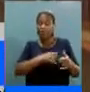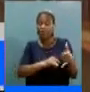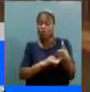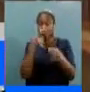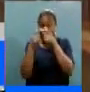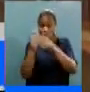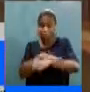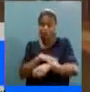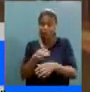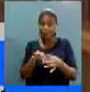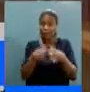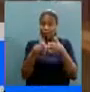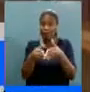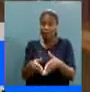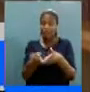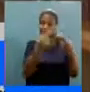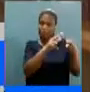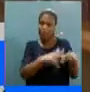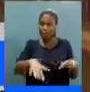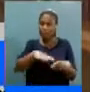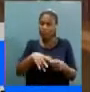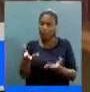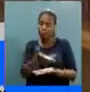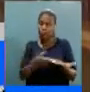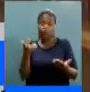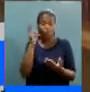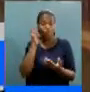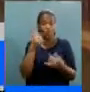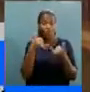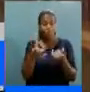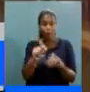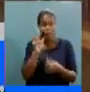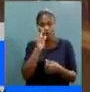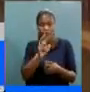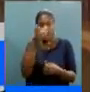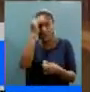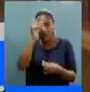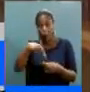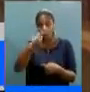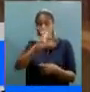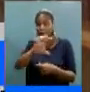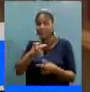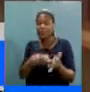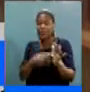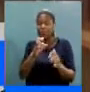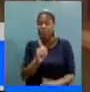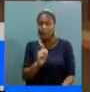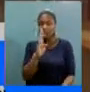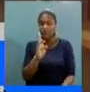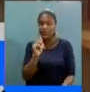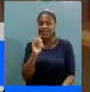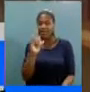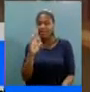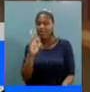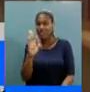várias áreas nós temos colocado com ele vamos o filho e nós temos que ver é também aprender com outros países por exemplo como os céus que dá uma